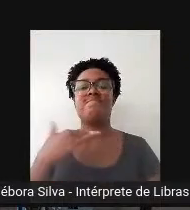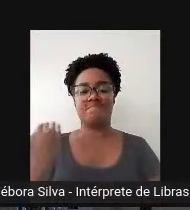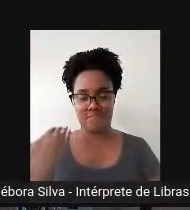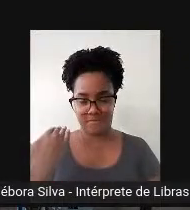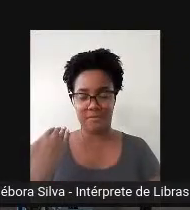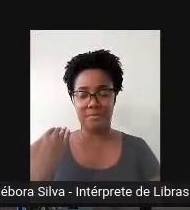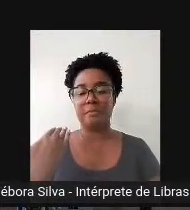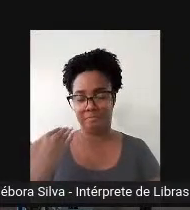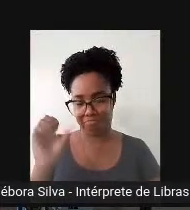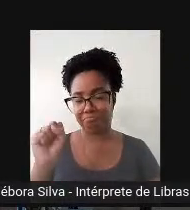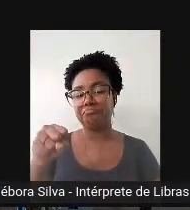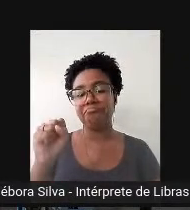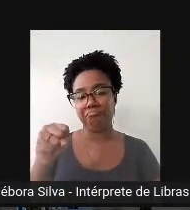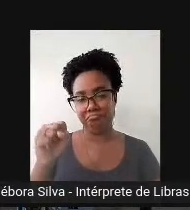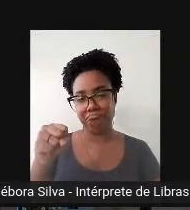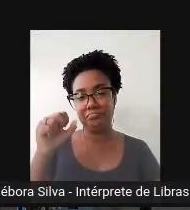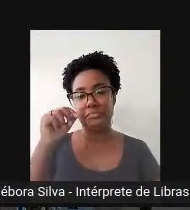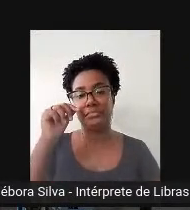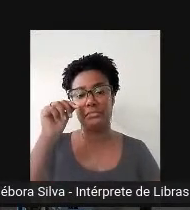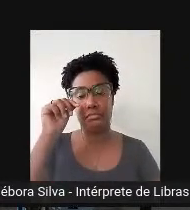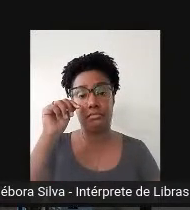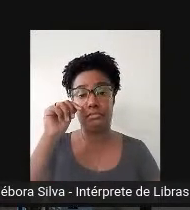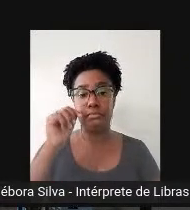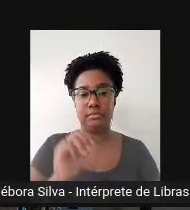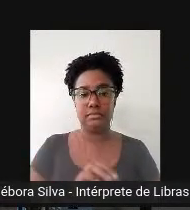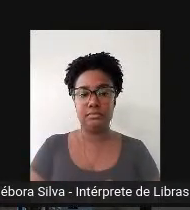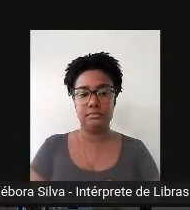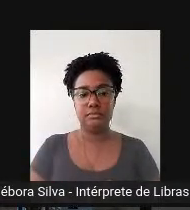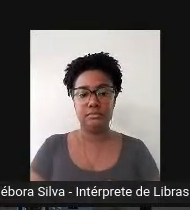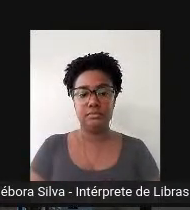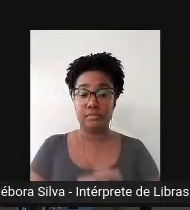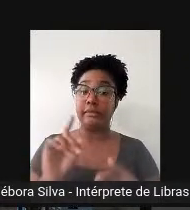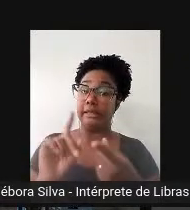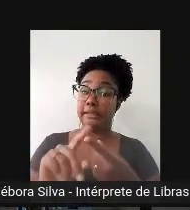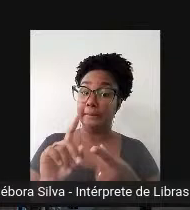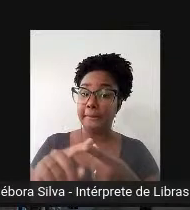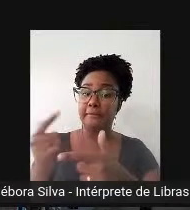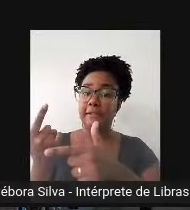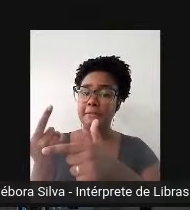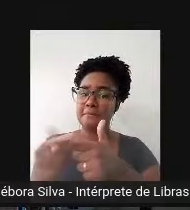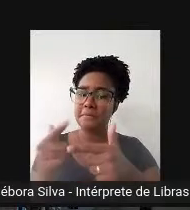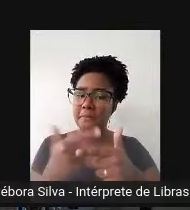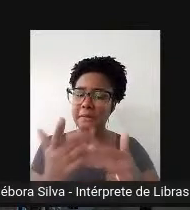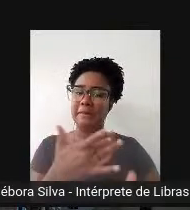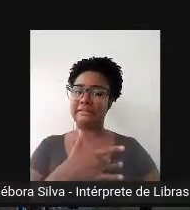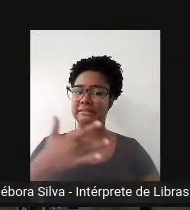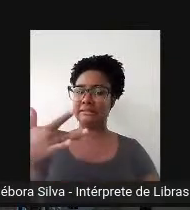são desnutridas. E elas vão ter problemas de imunidade, problemas de